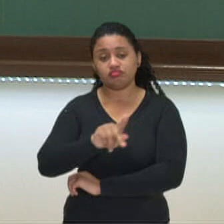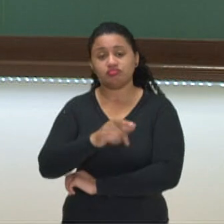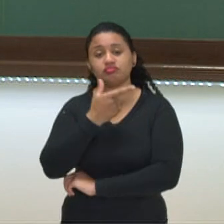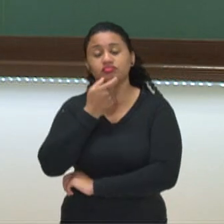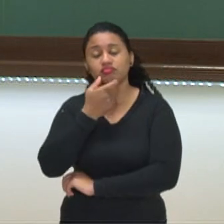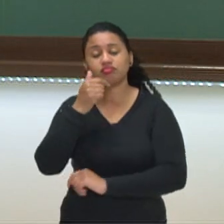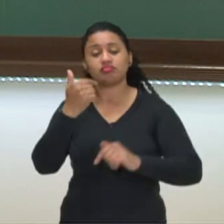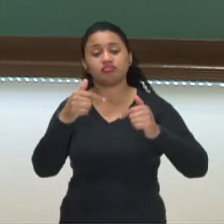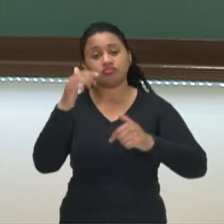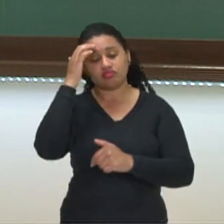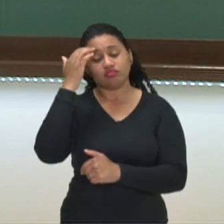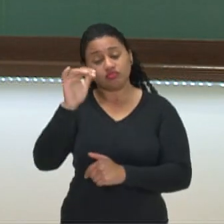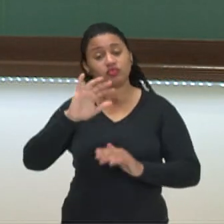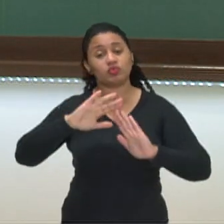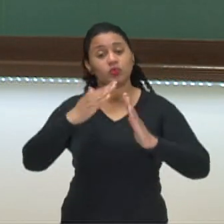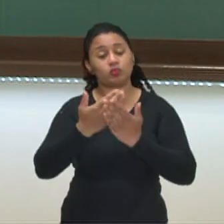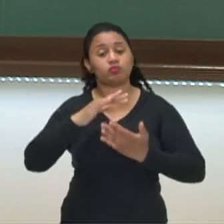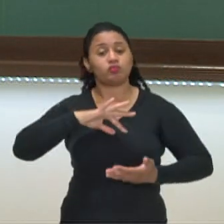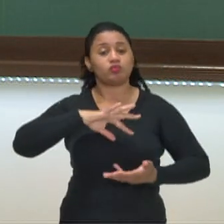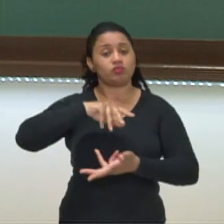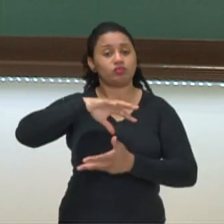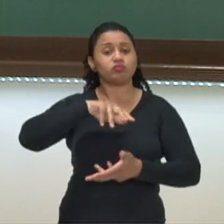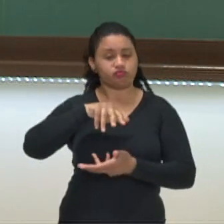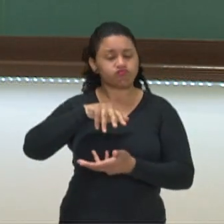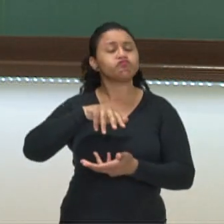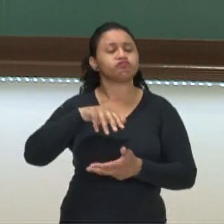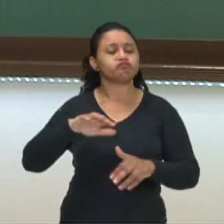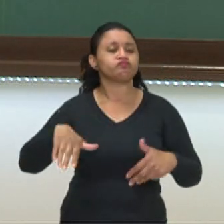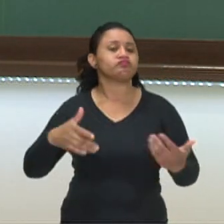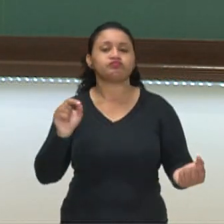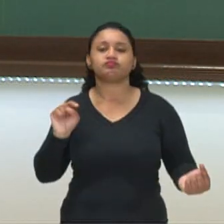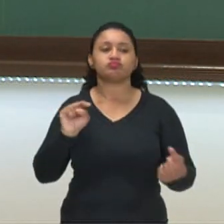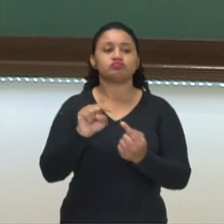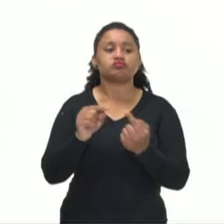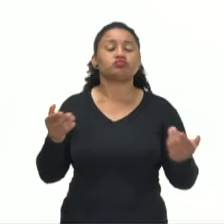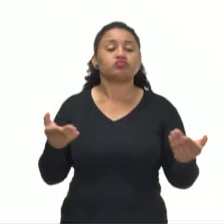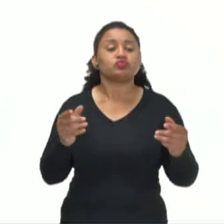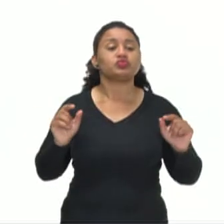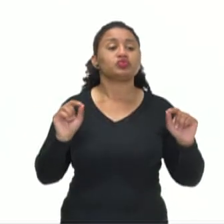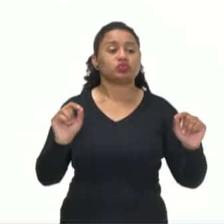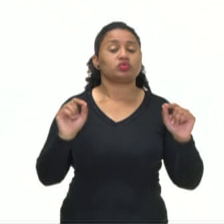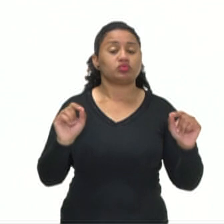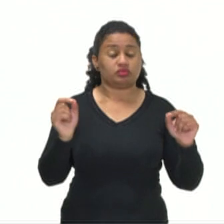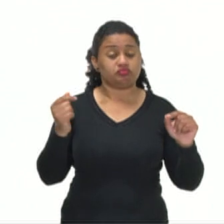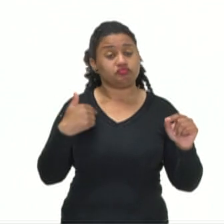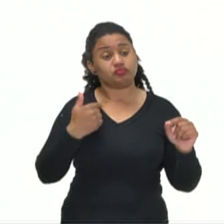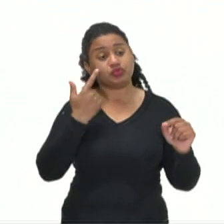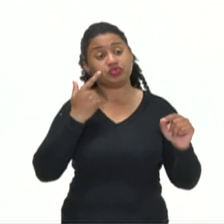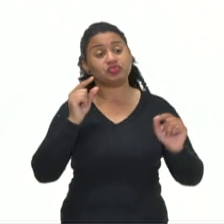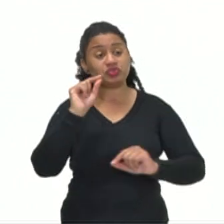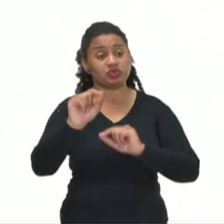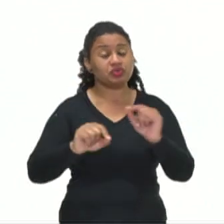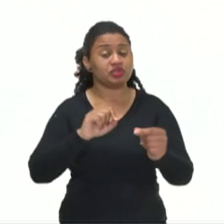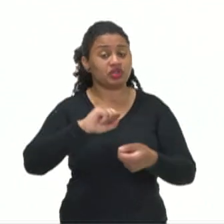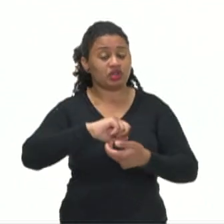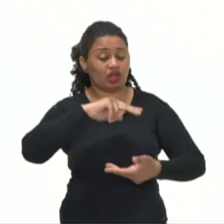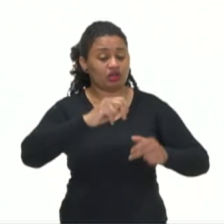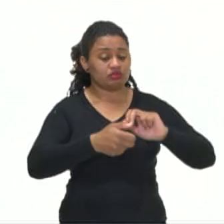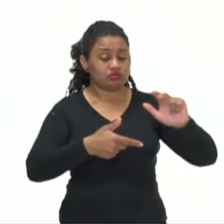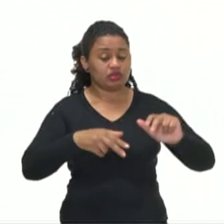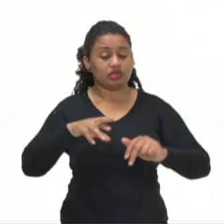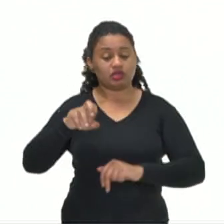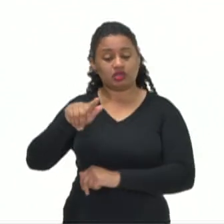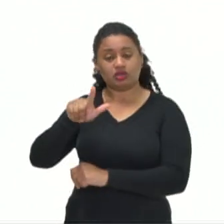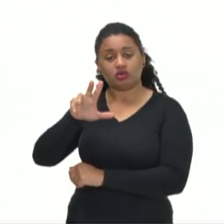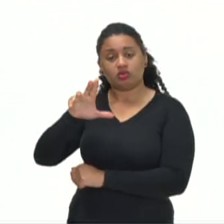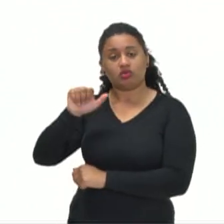aqui em Curitiba, no Colégio Estadual do Paraná. Então, nossos objetivos hoje é definir o que é um poliedro regular,